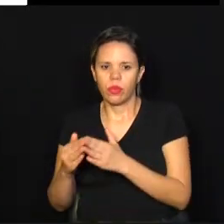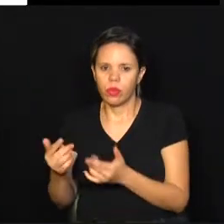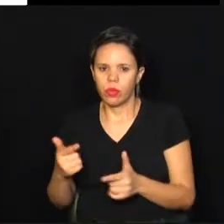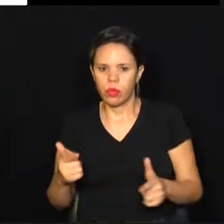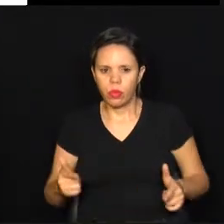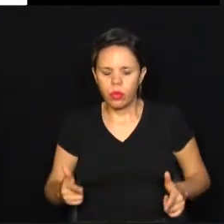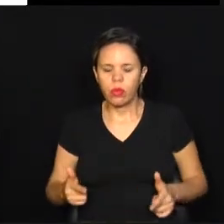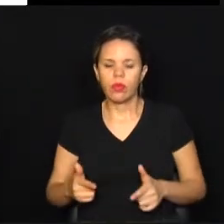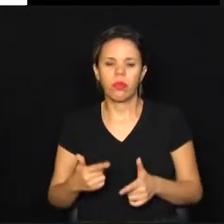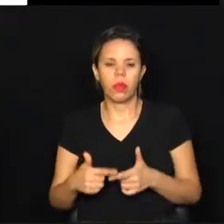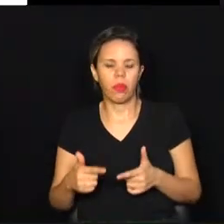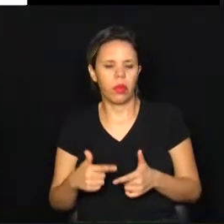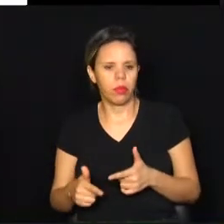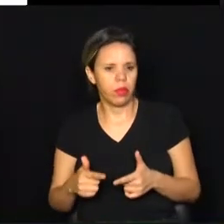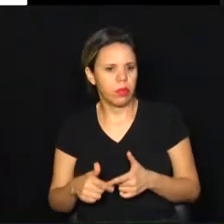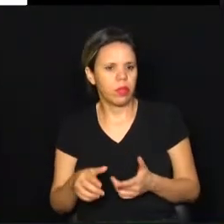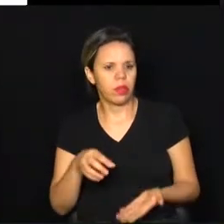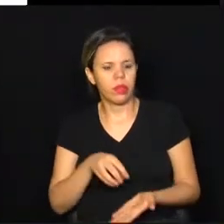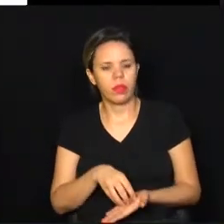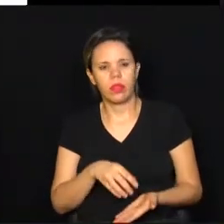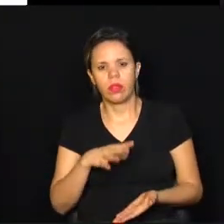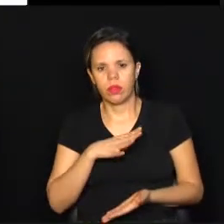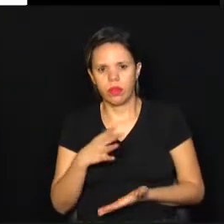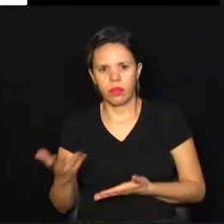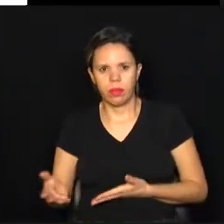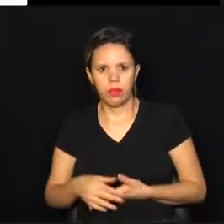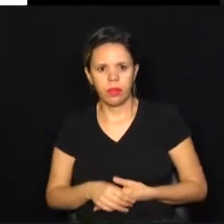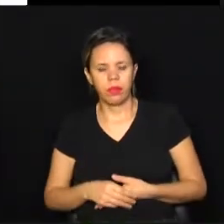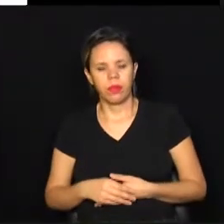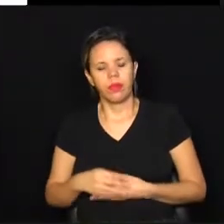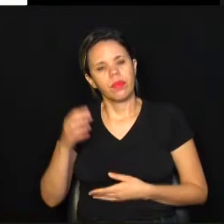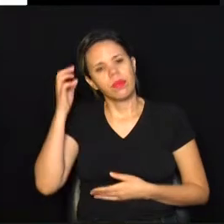moradia precária está concentrada na nossa cidade, né?